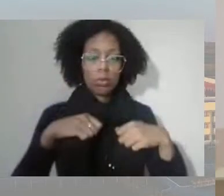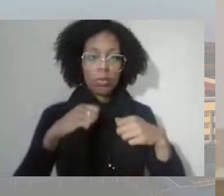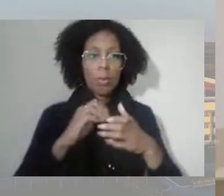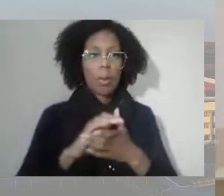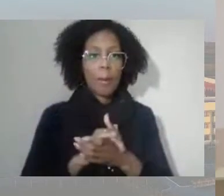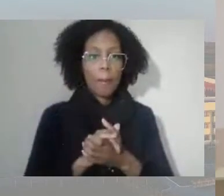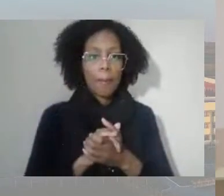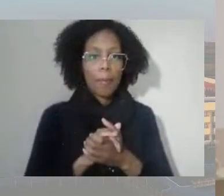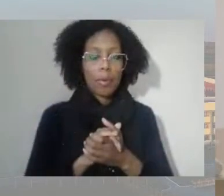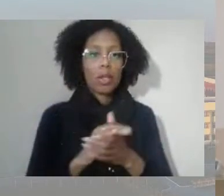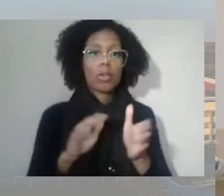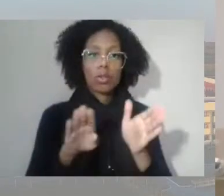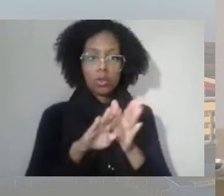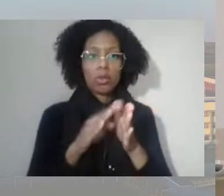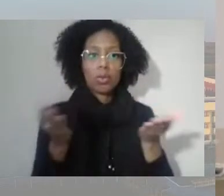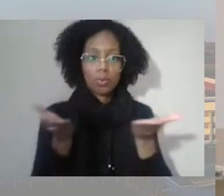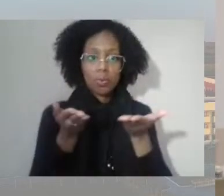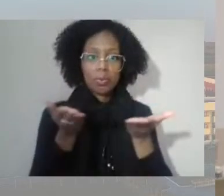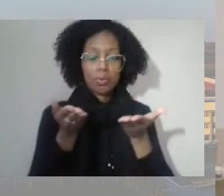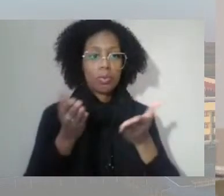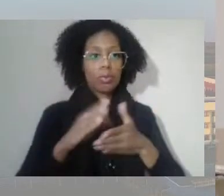chegou o coffee.